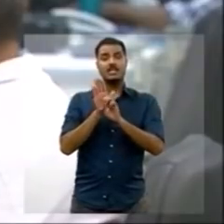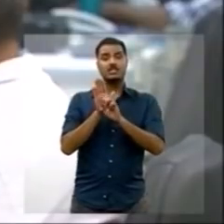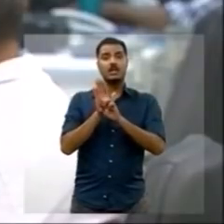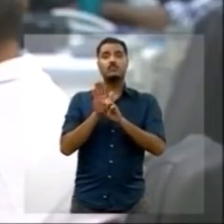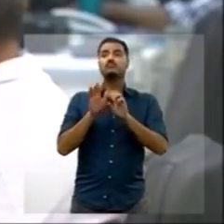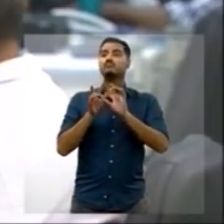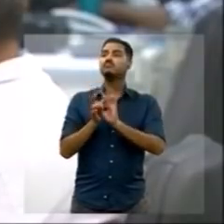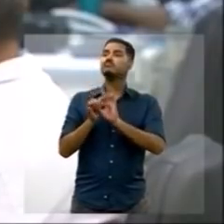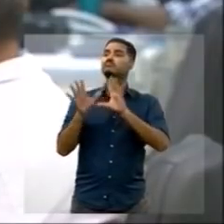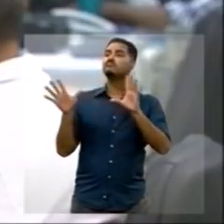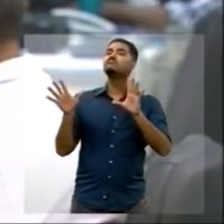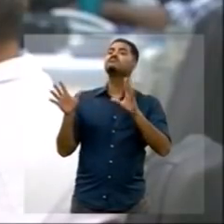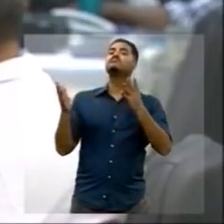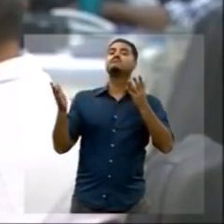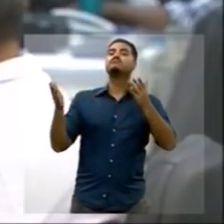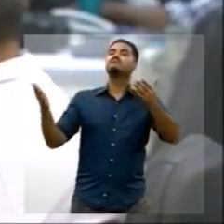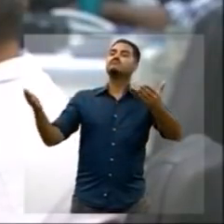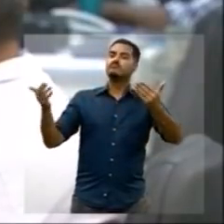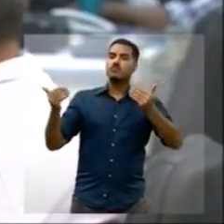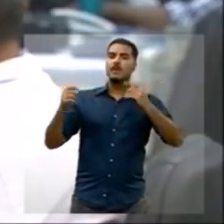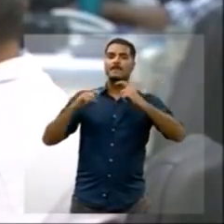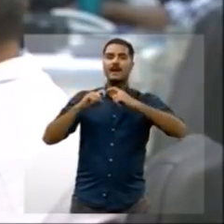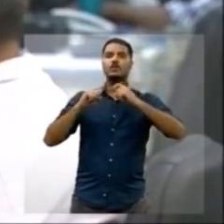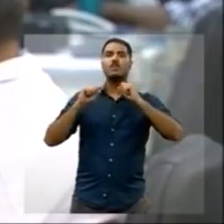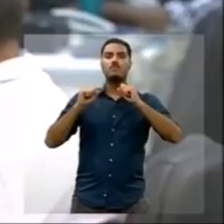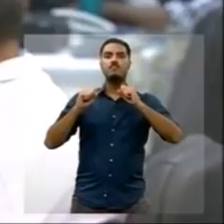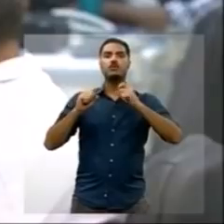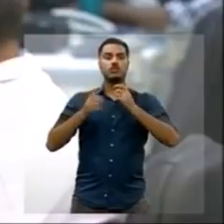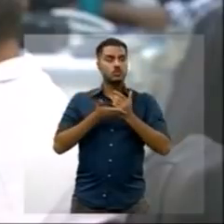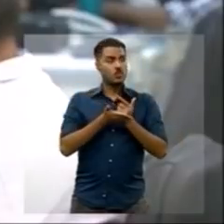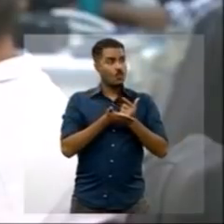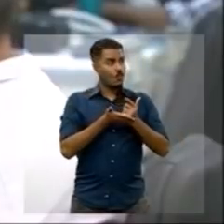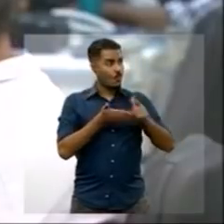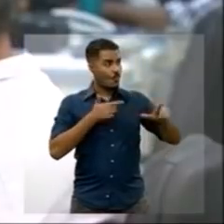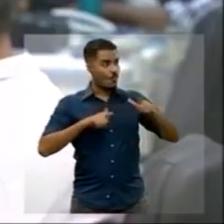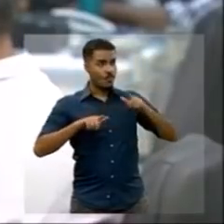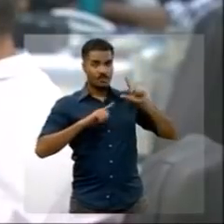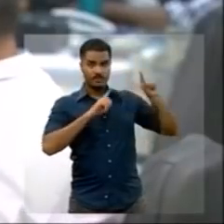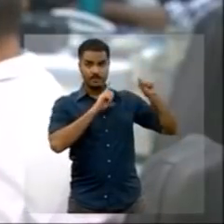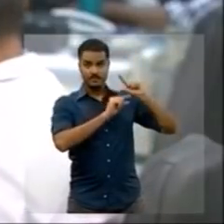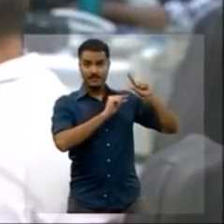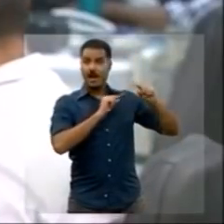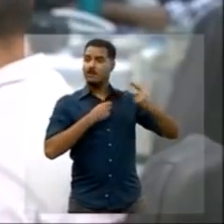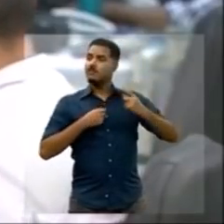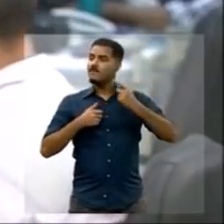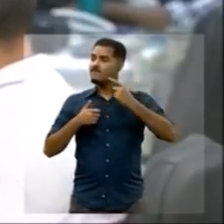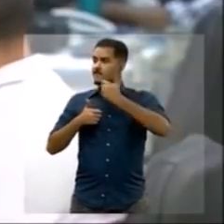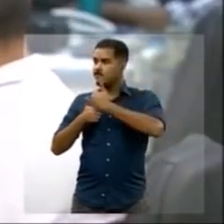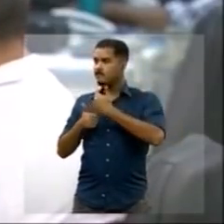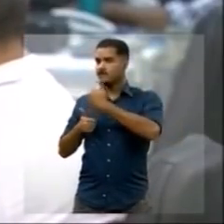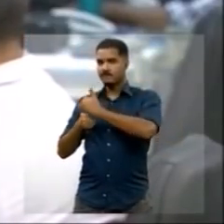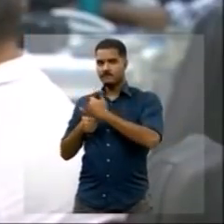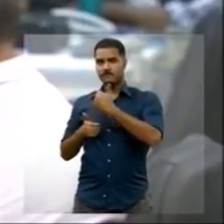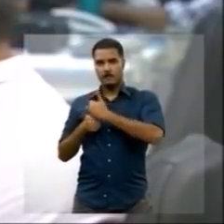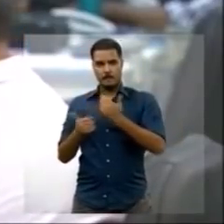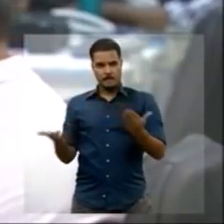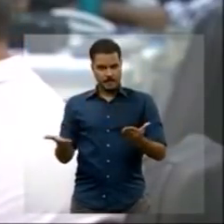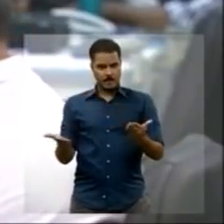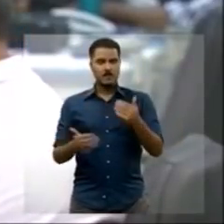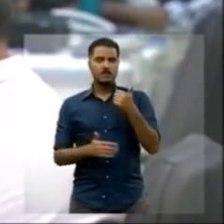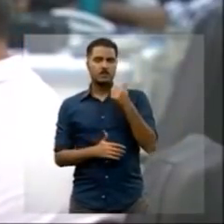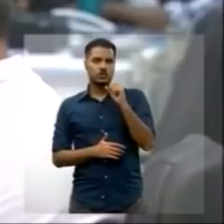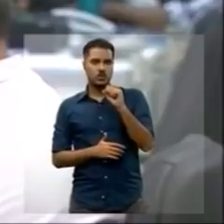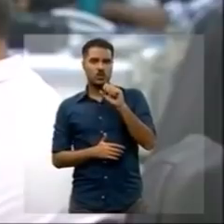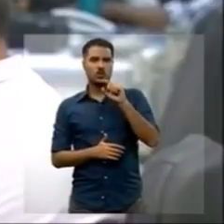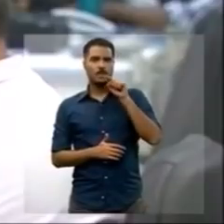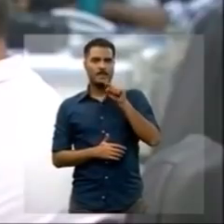convocação de médicos que queiram ocupar as vagas que vão ser deixadas pelos profissionais cubanos. Hoje o programa tem cerca de